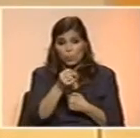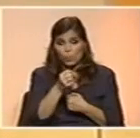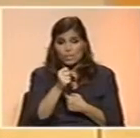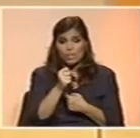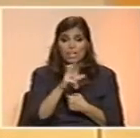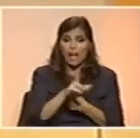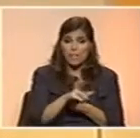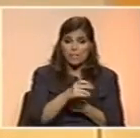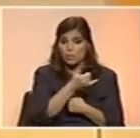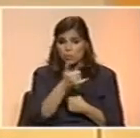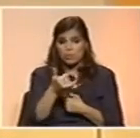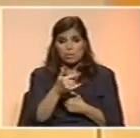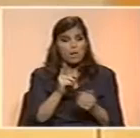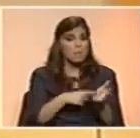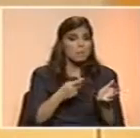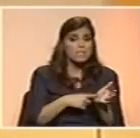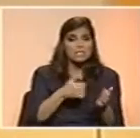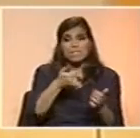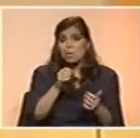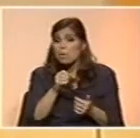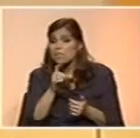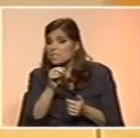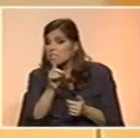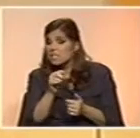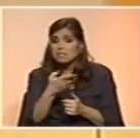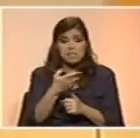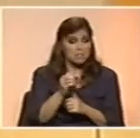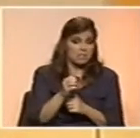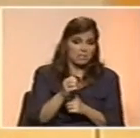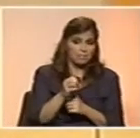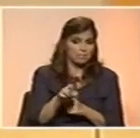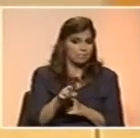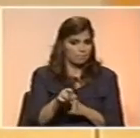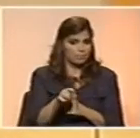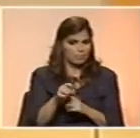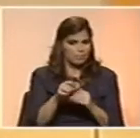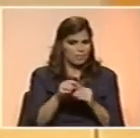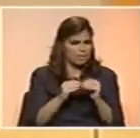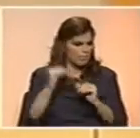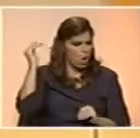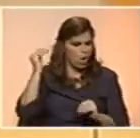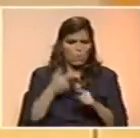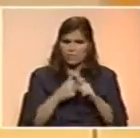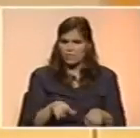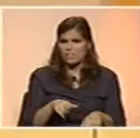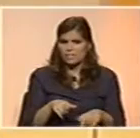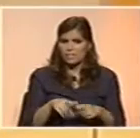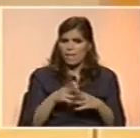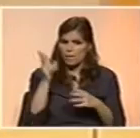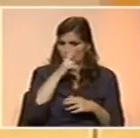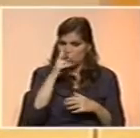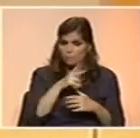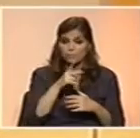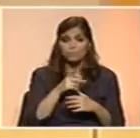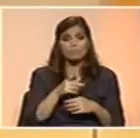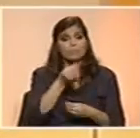dia, quando precisaríamos de 50, 60 ou 70. Portanto, efetivamente, este é um desvio muito grande. Por um lado, a consequência de